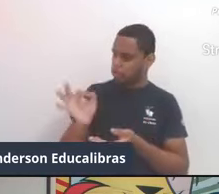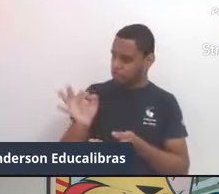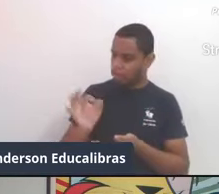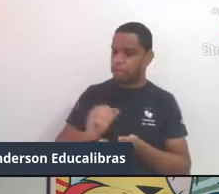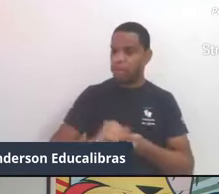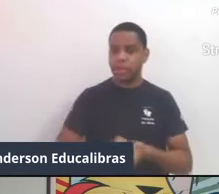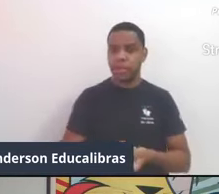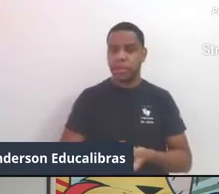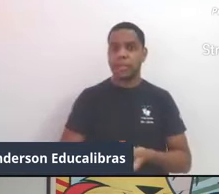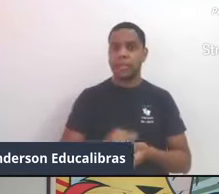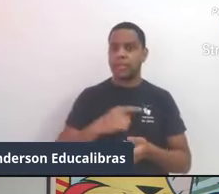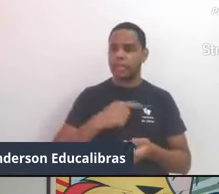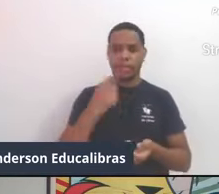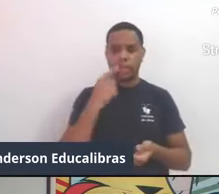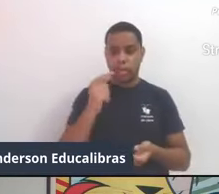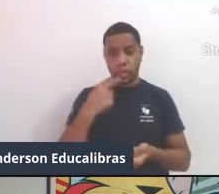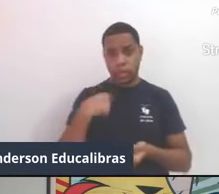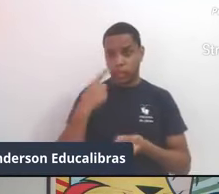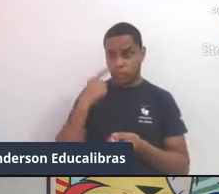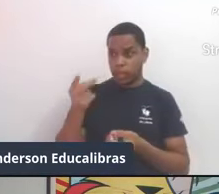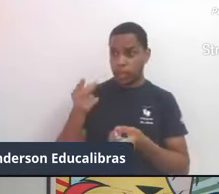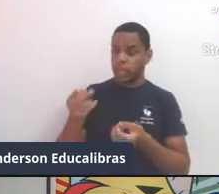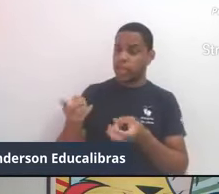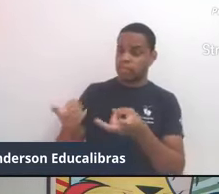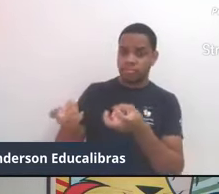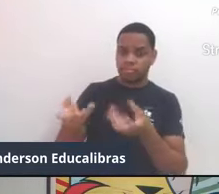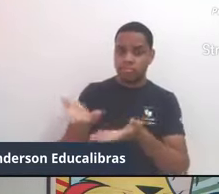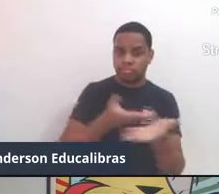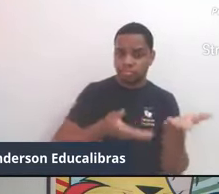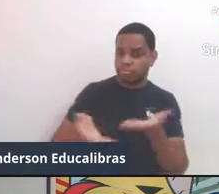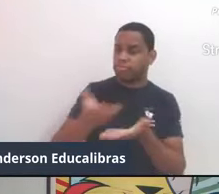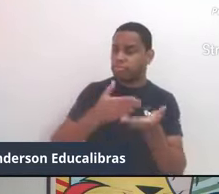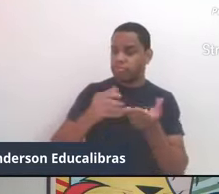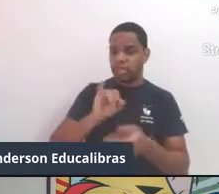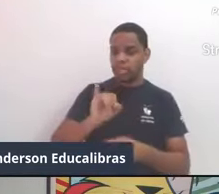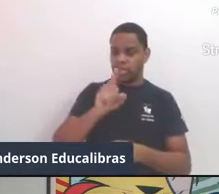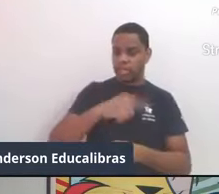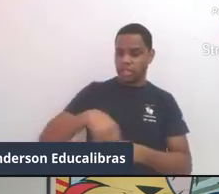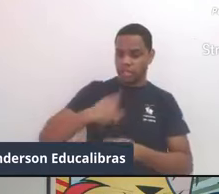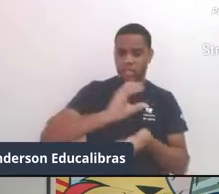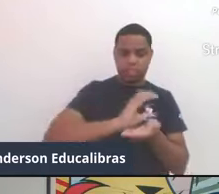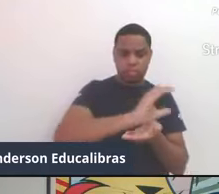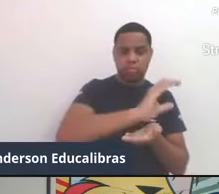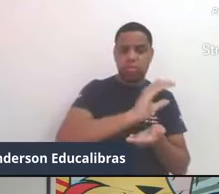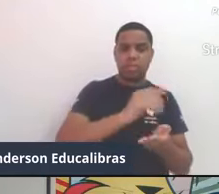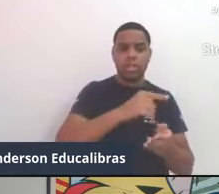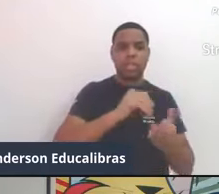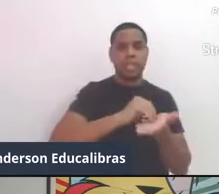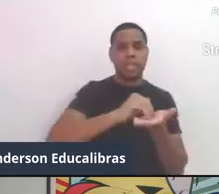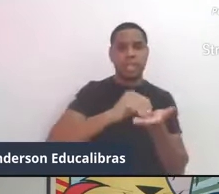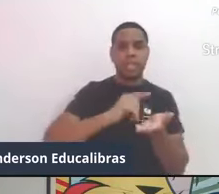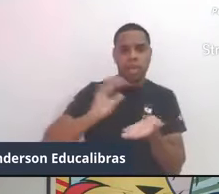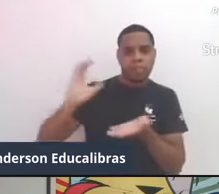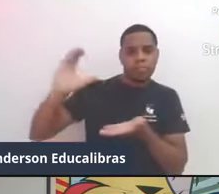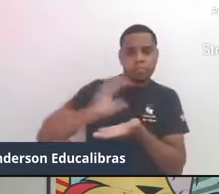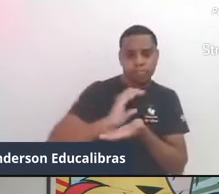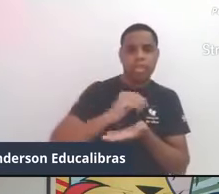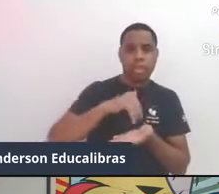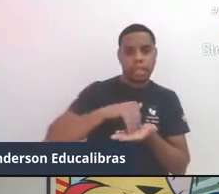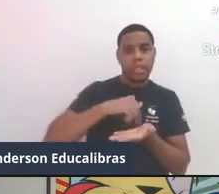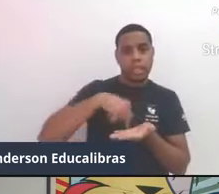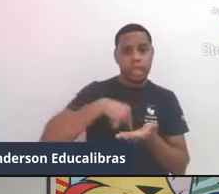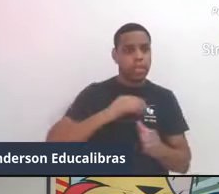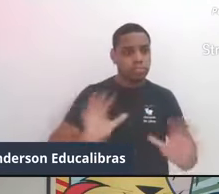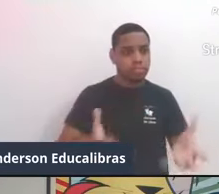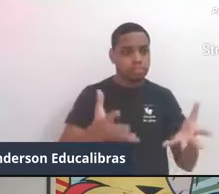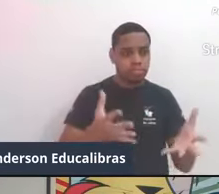de interlocução, de investimentos do Itaú em ações da Secretaria. Eu queria que você